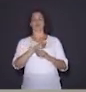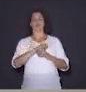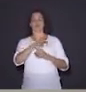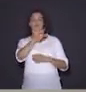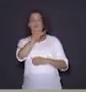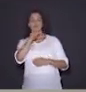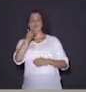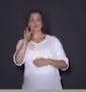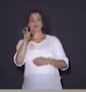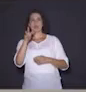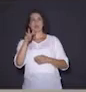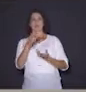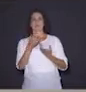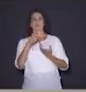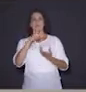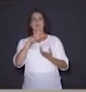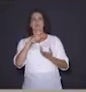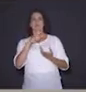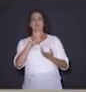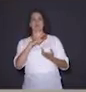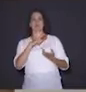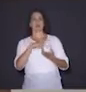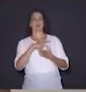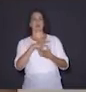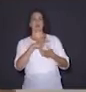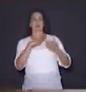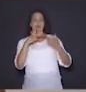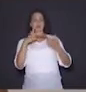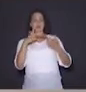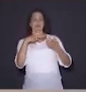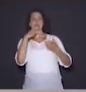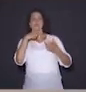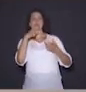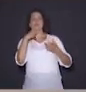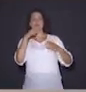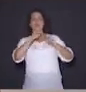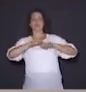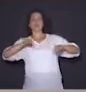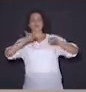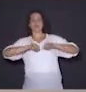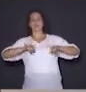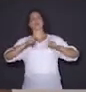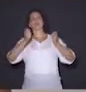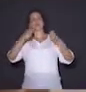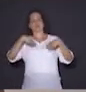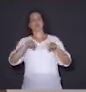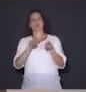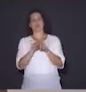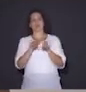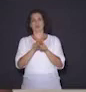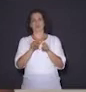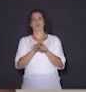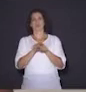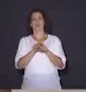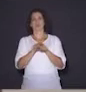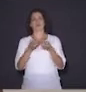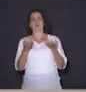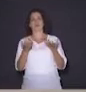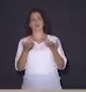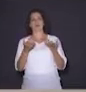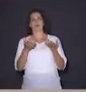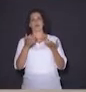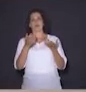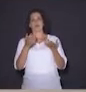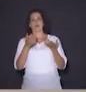atacado e começa a ter um ataque de negação de serviço também por exemplo seria uma situação em que poderia é se utilizar